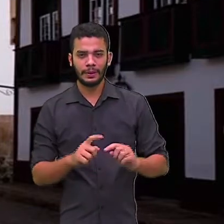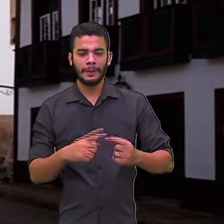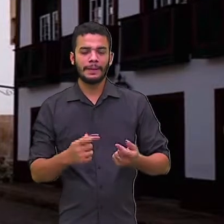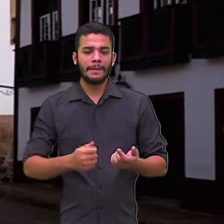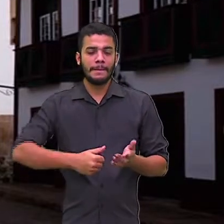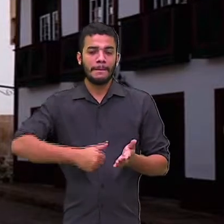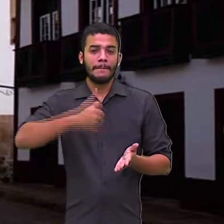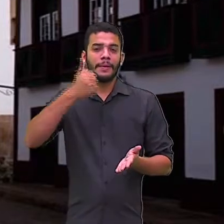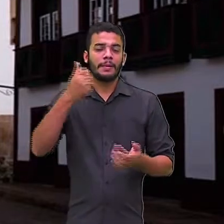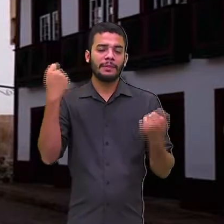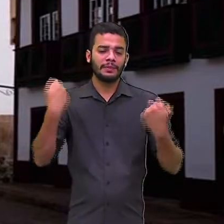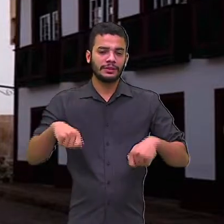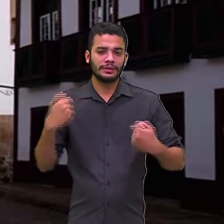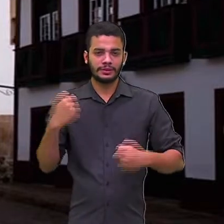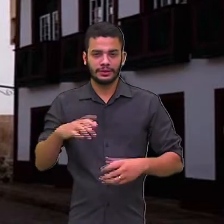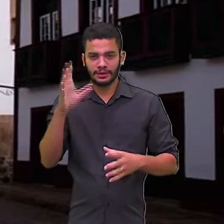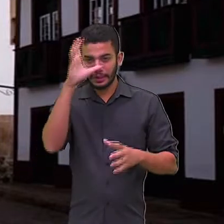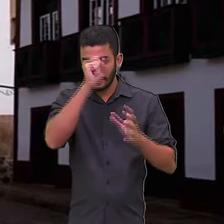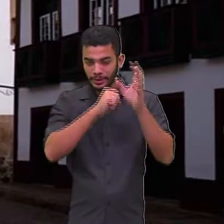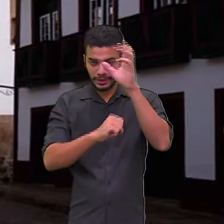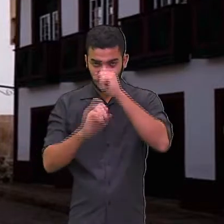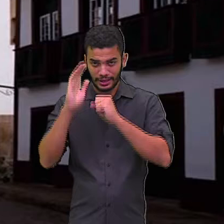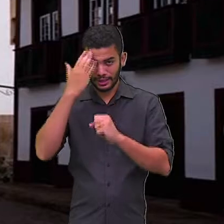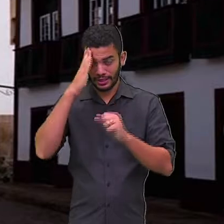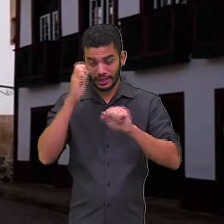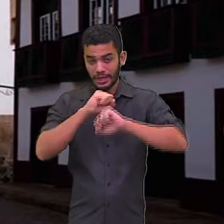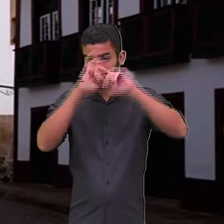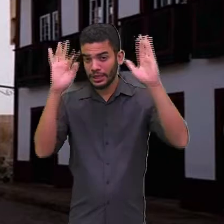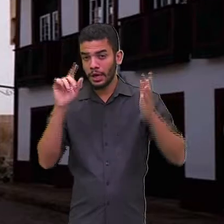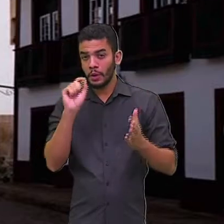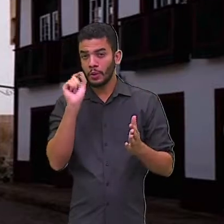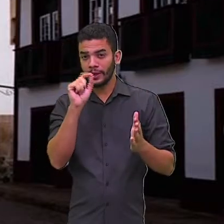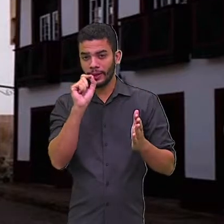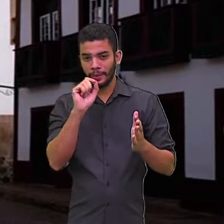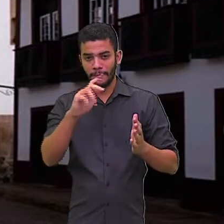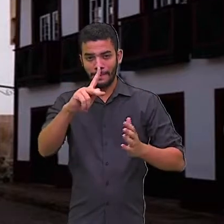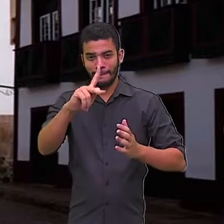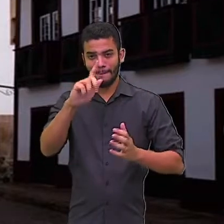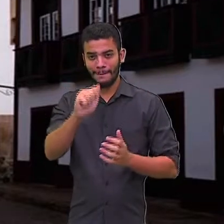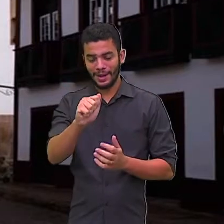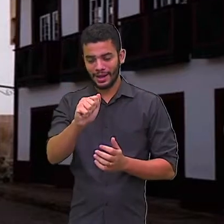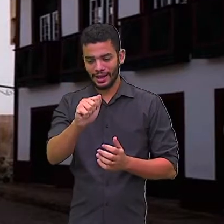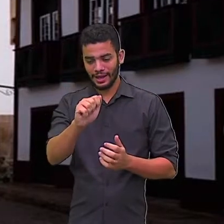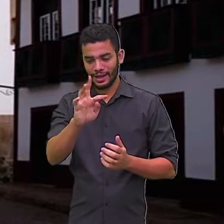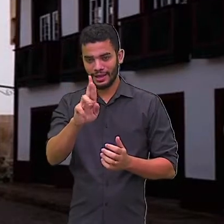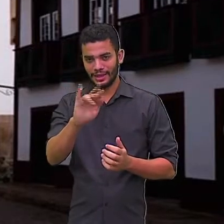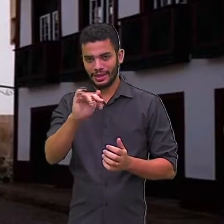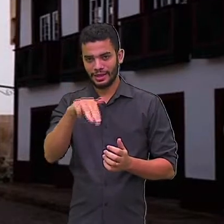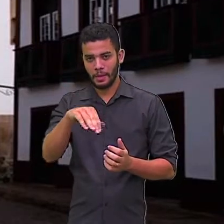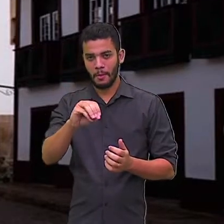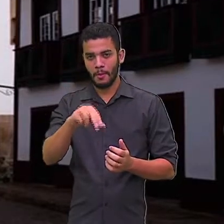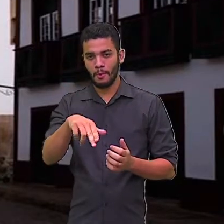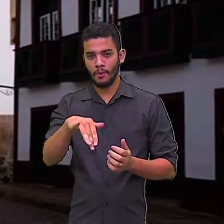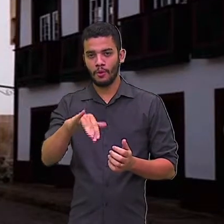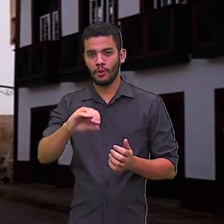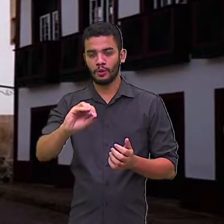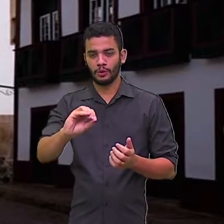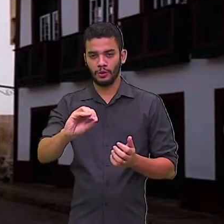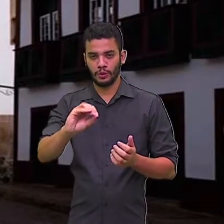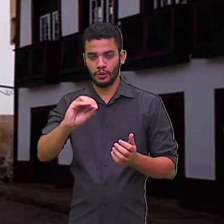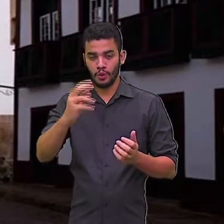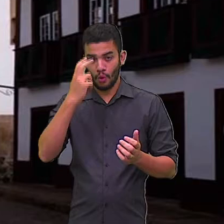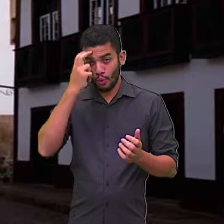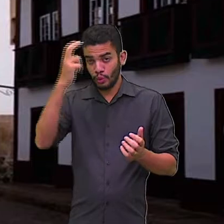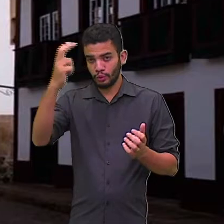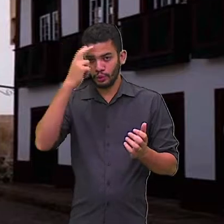que é patrimônio cultural. E isso envolve compreender a importância da cultura para a sociedade. O